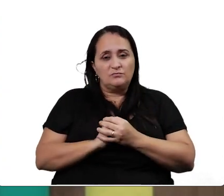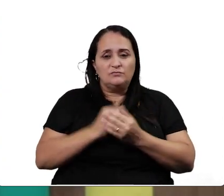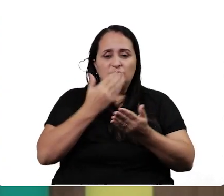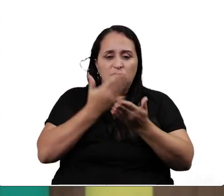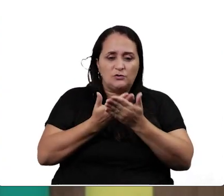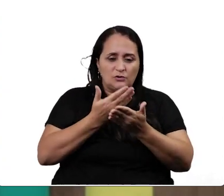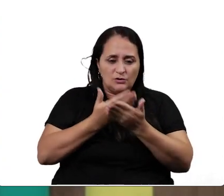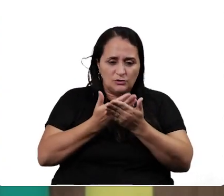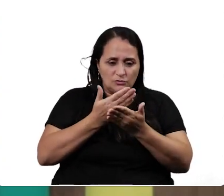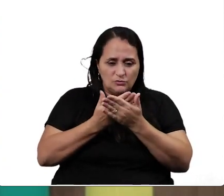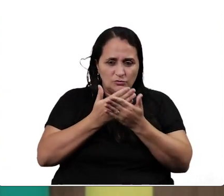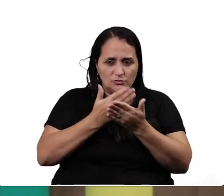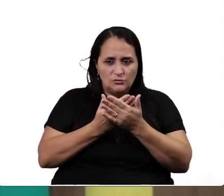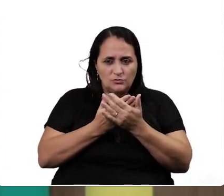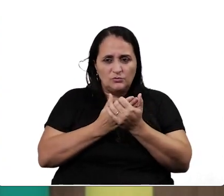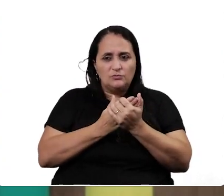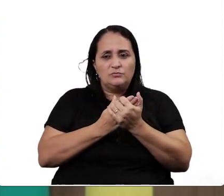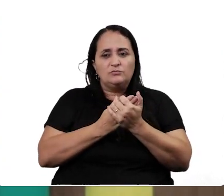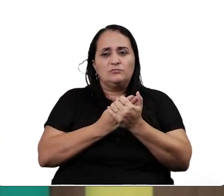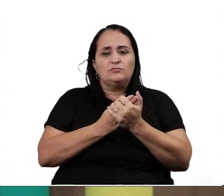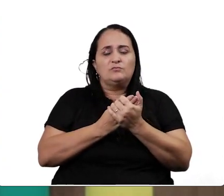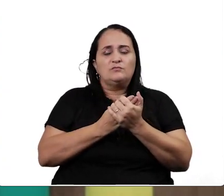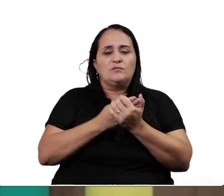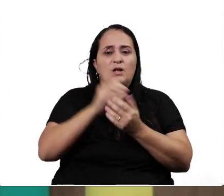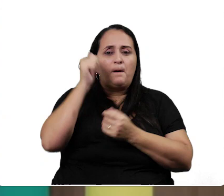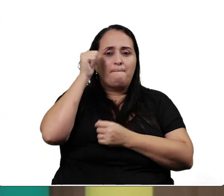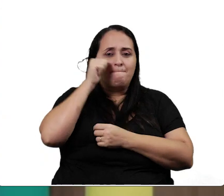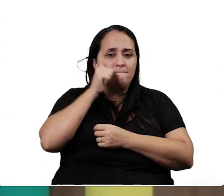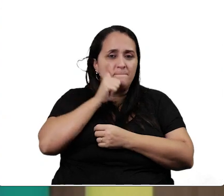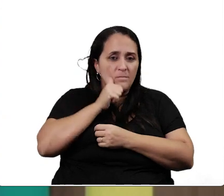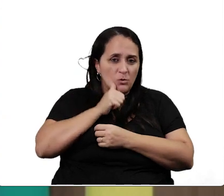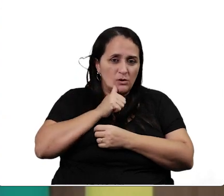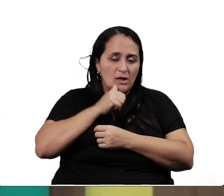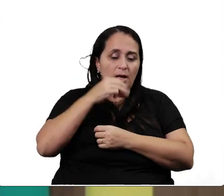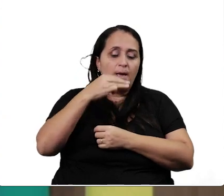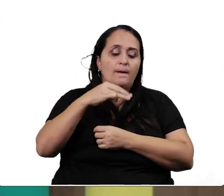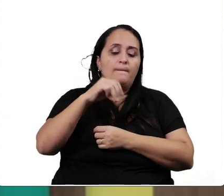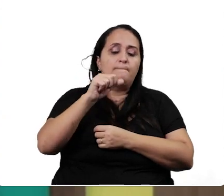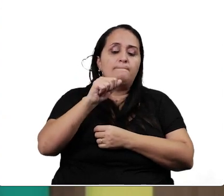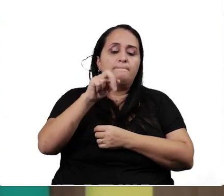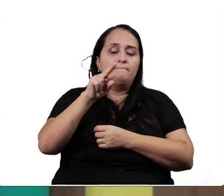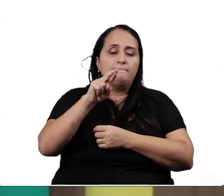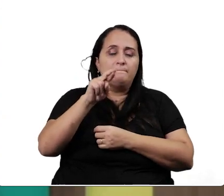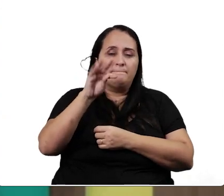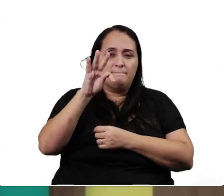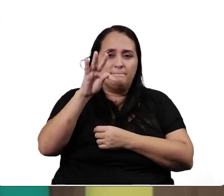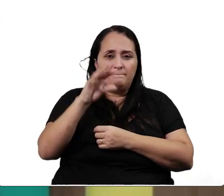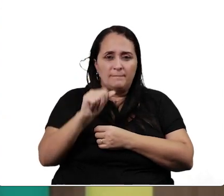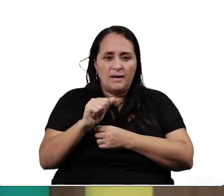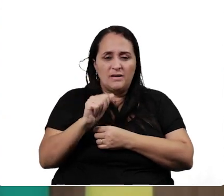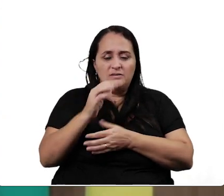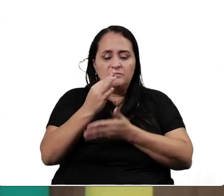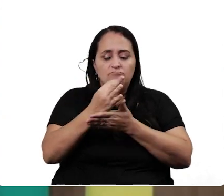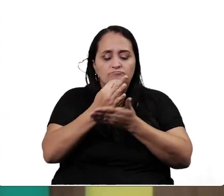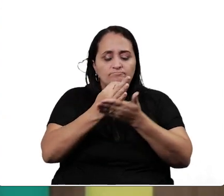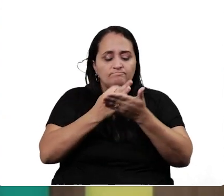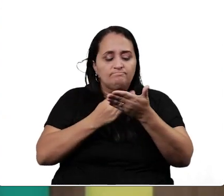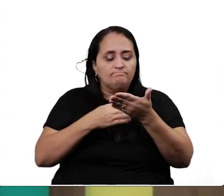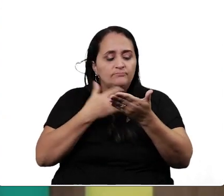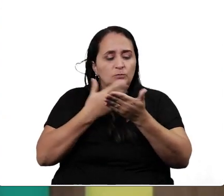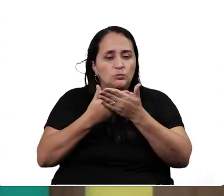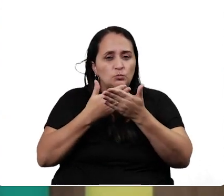gente estudou sobre Marta, né, a rainha do futebol, a gente viu um texto sobre ela. Nós vimos